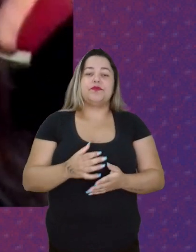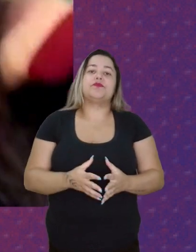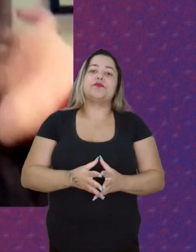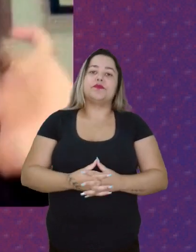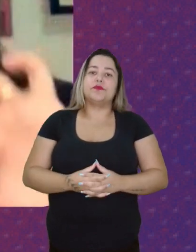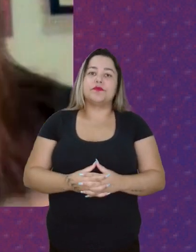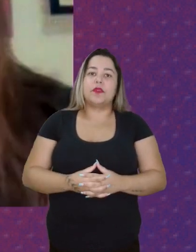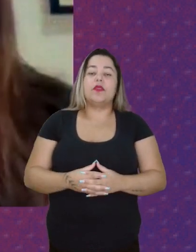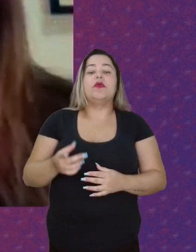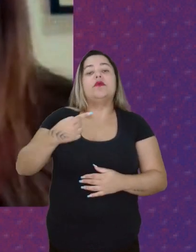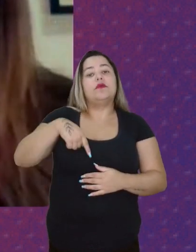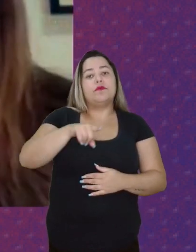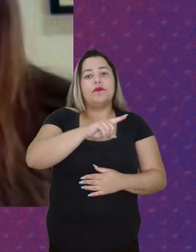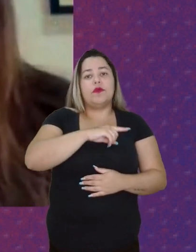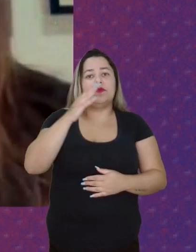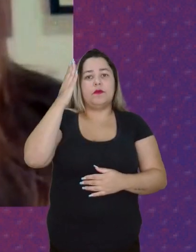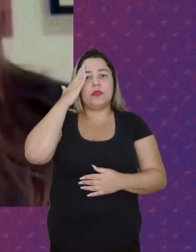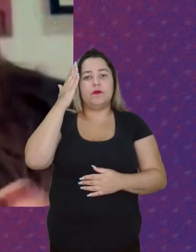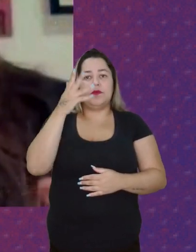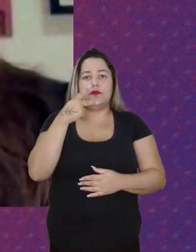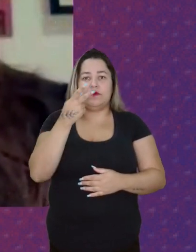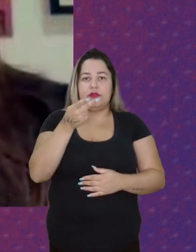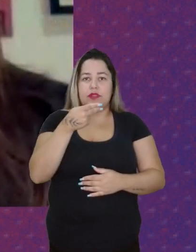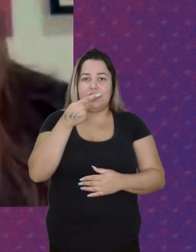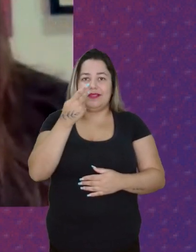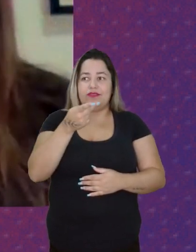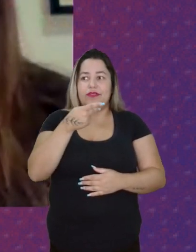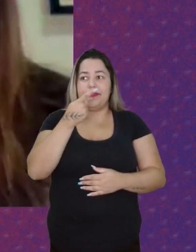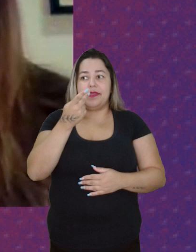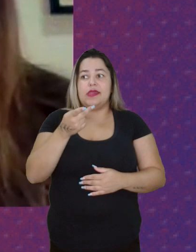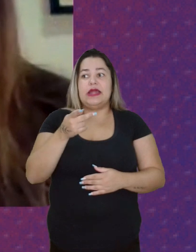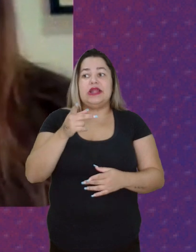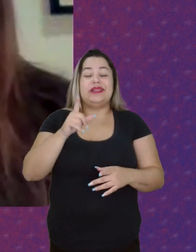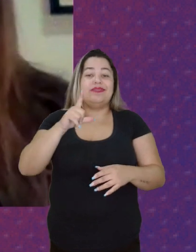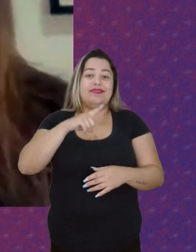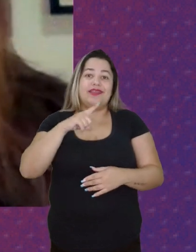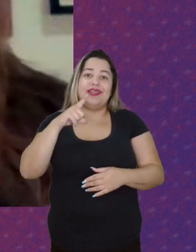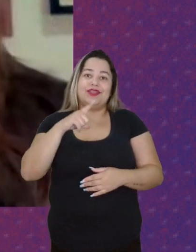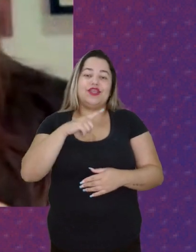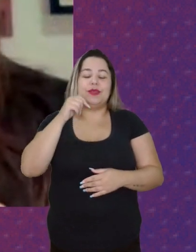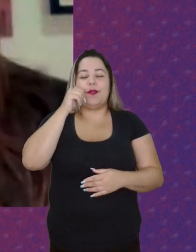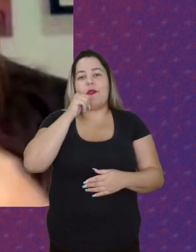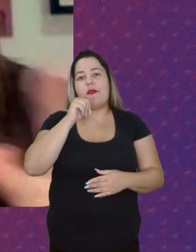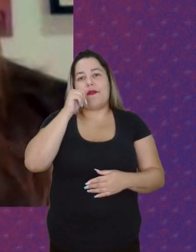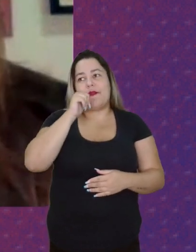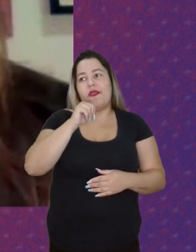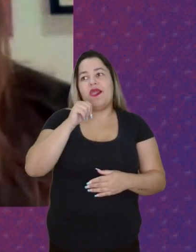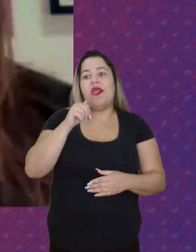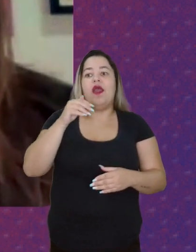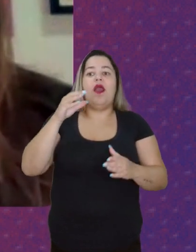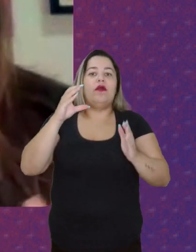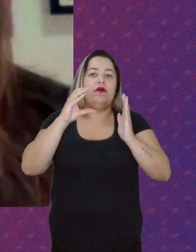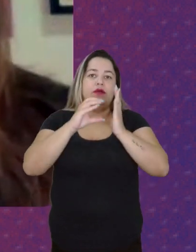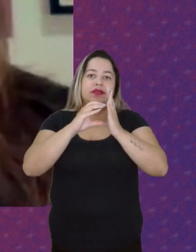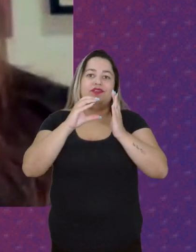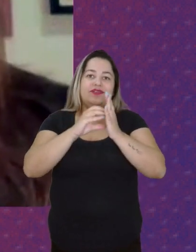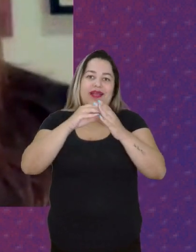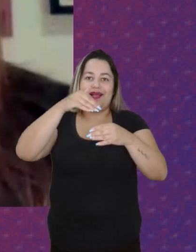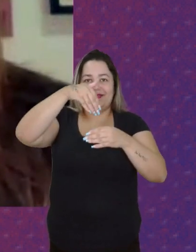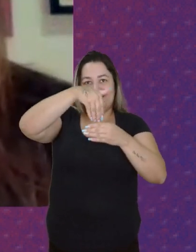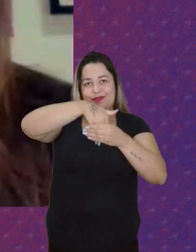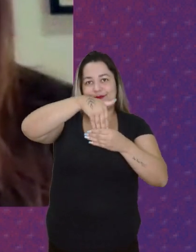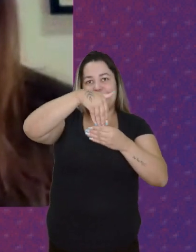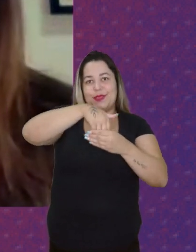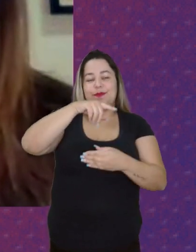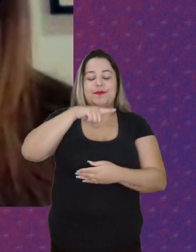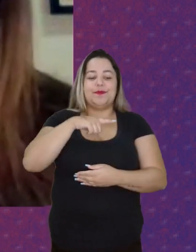a gente sabe, eu estou aqui falando para um público muito amplo, então tem candidatas que já são muito experientes, já participaram de várias